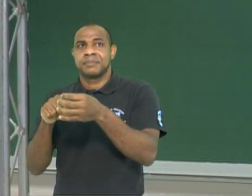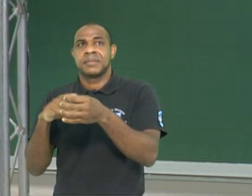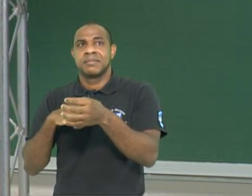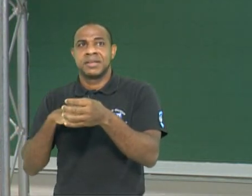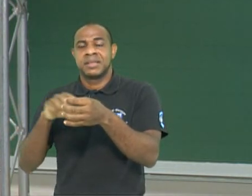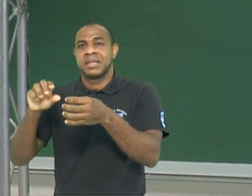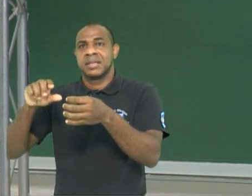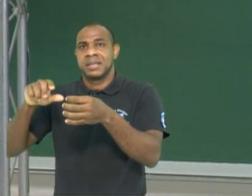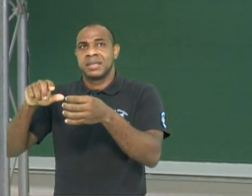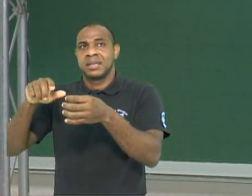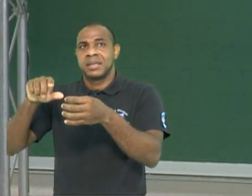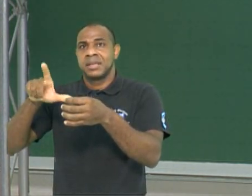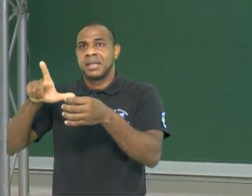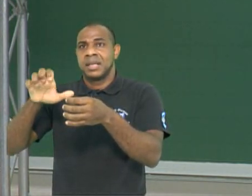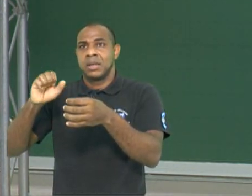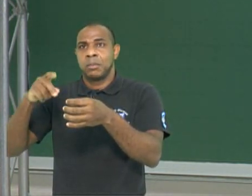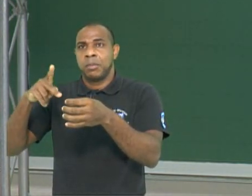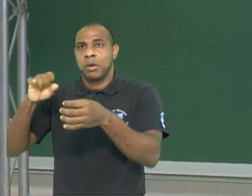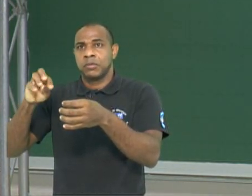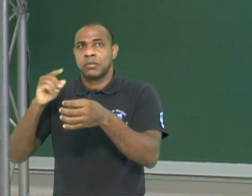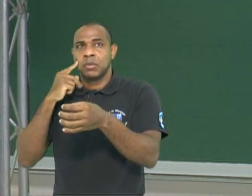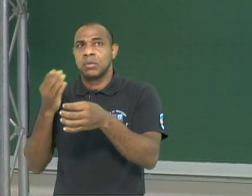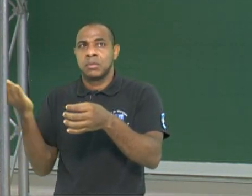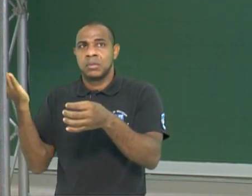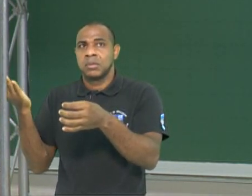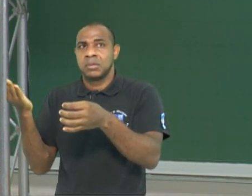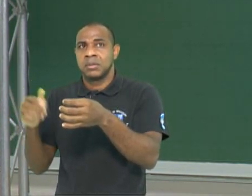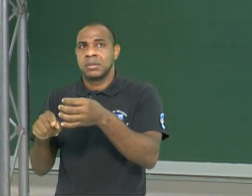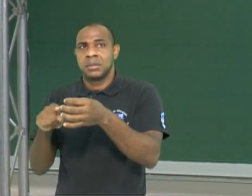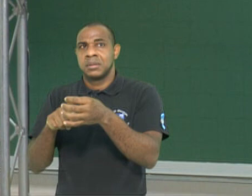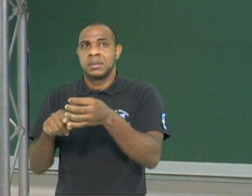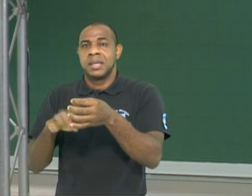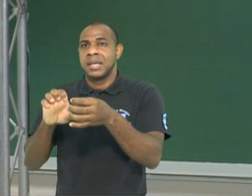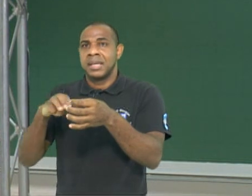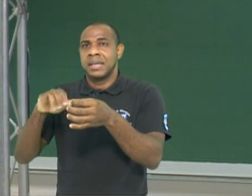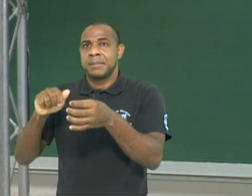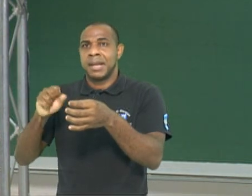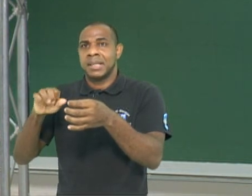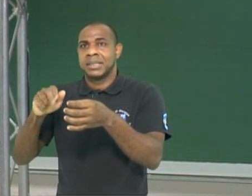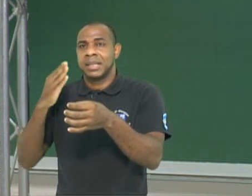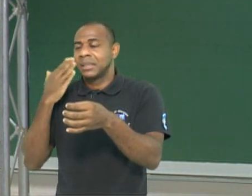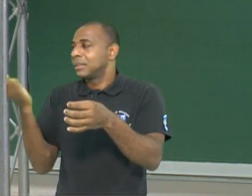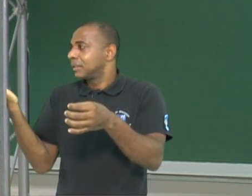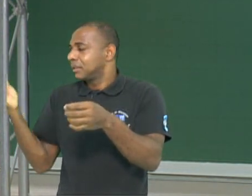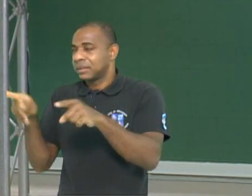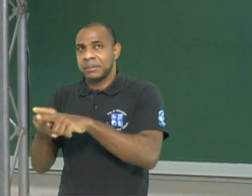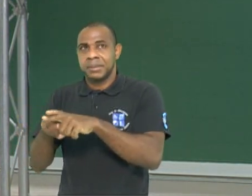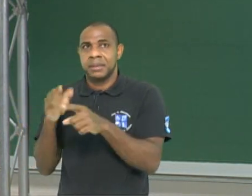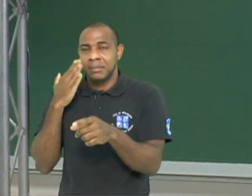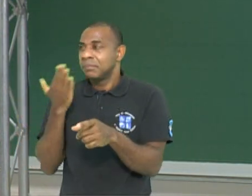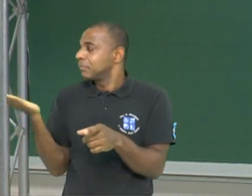leucócitos, uma quantidade bem pequena, e uma quantidade um pouquinho maior de hemácias, tá? Então, Tá ali